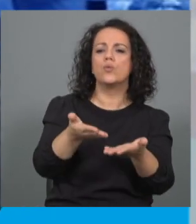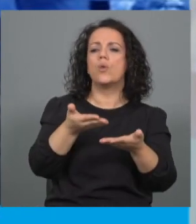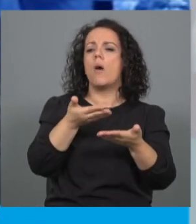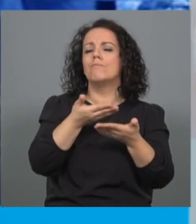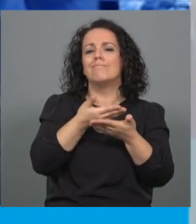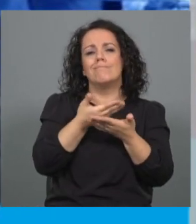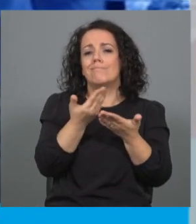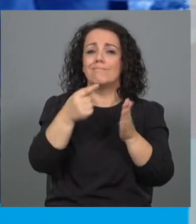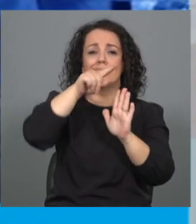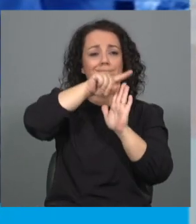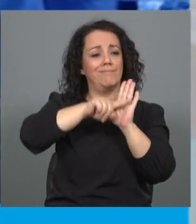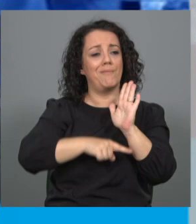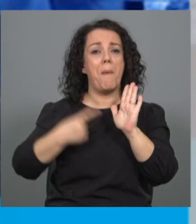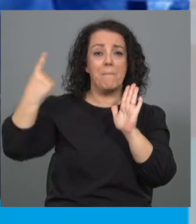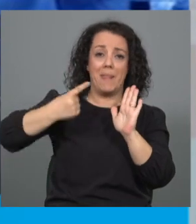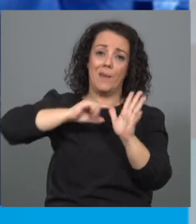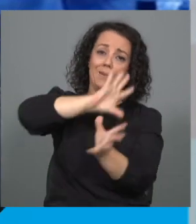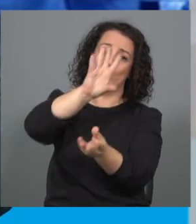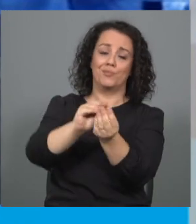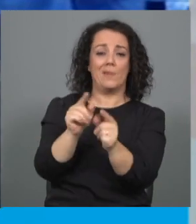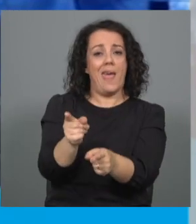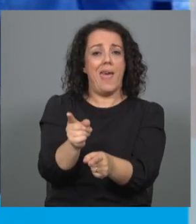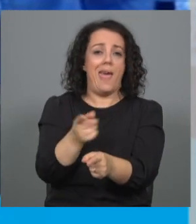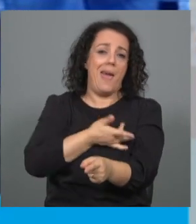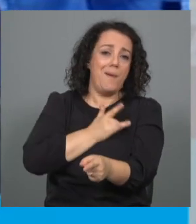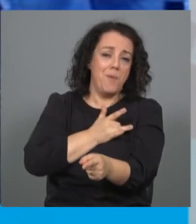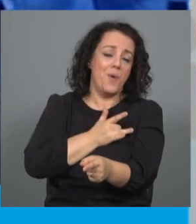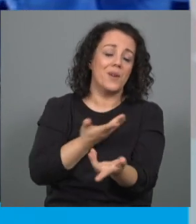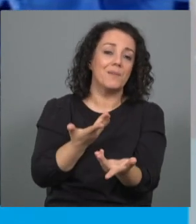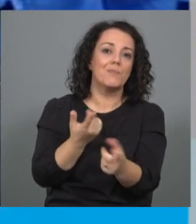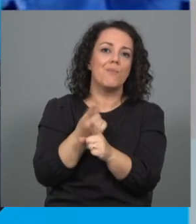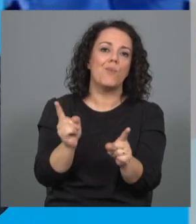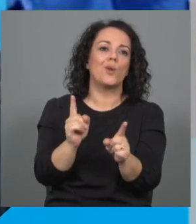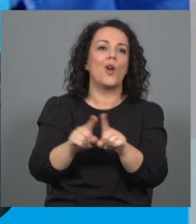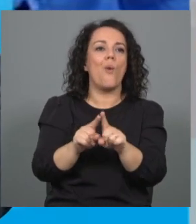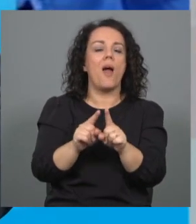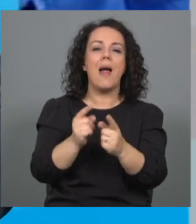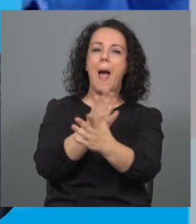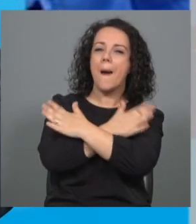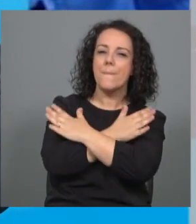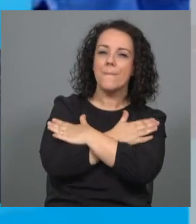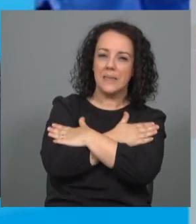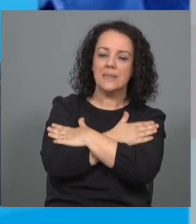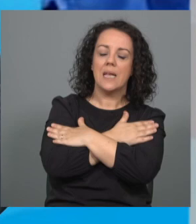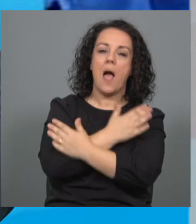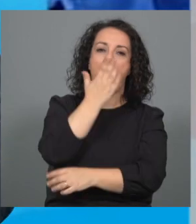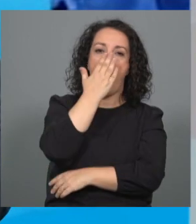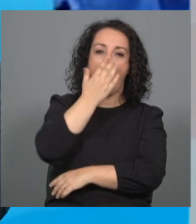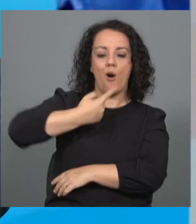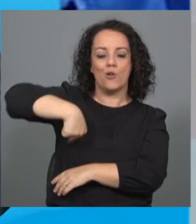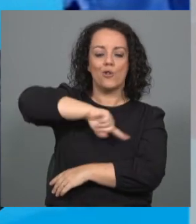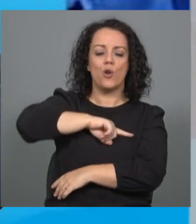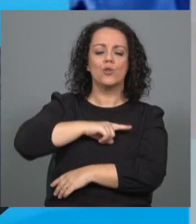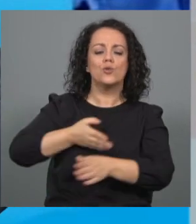todos os mandamentos se encontram aqui incluídos, porque há há uma amizade. No fundo, diremos que a nossa caminhada